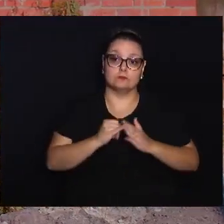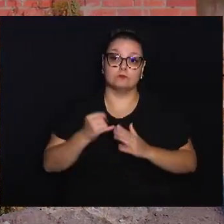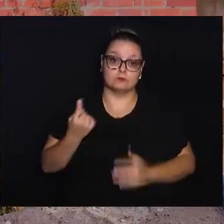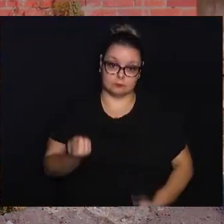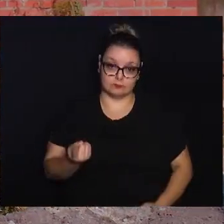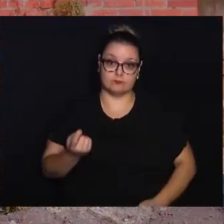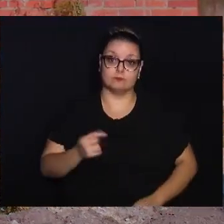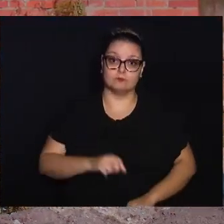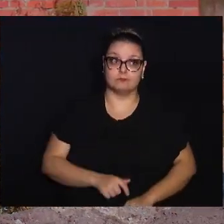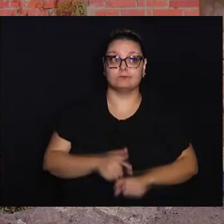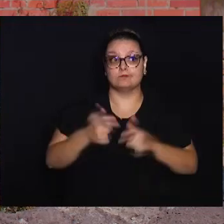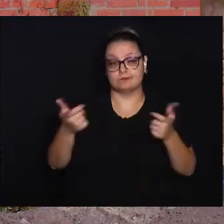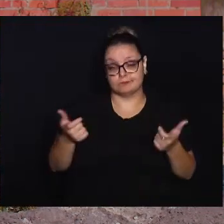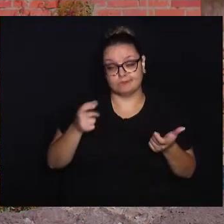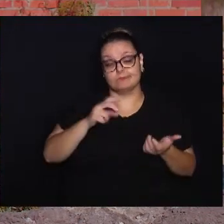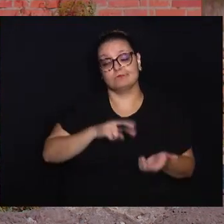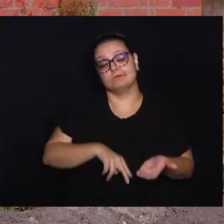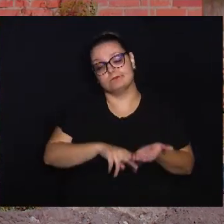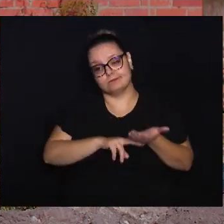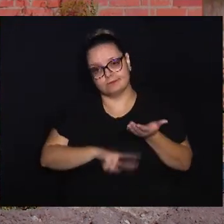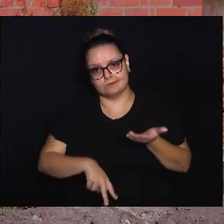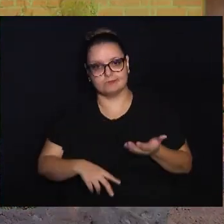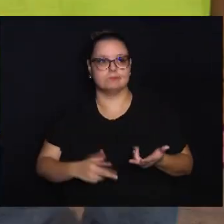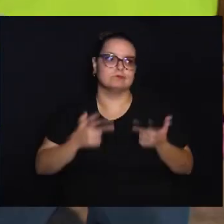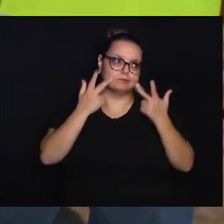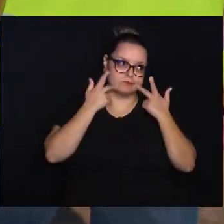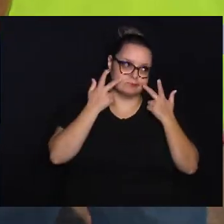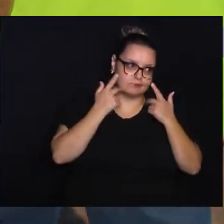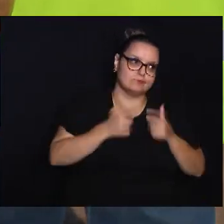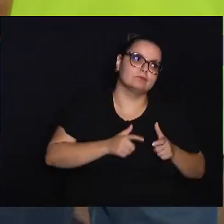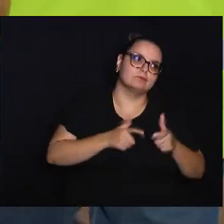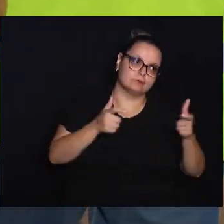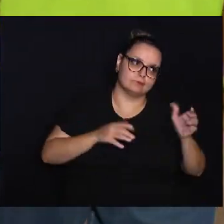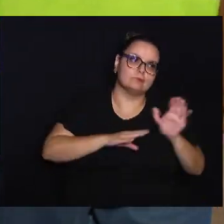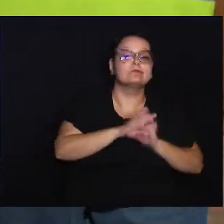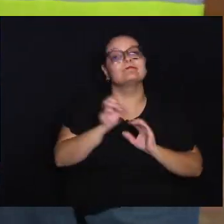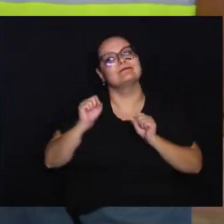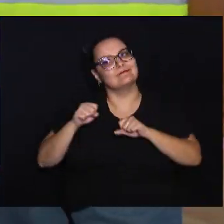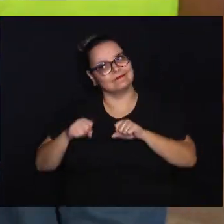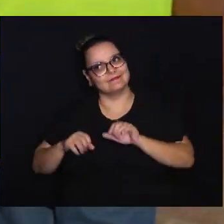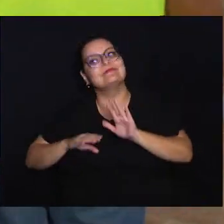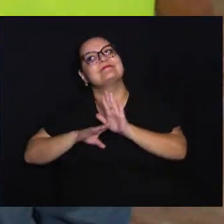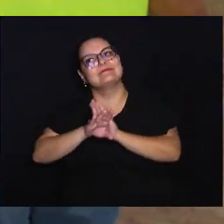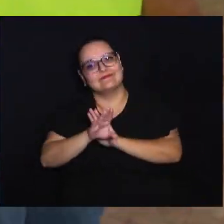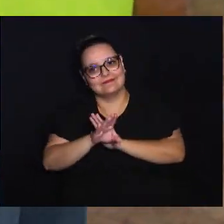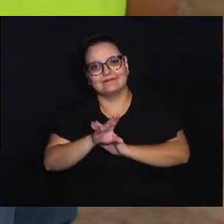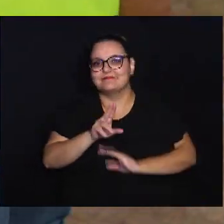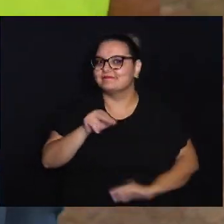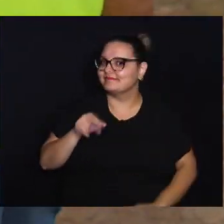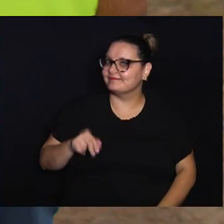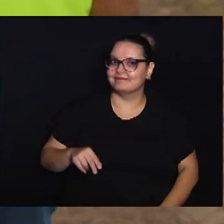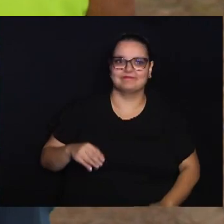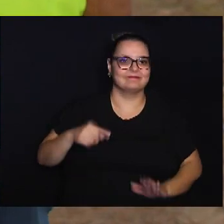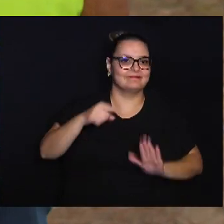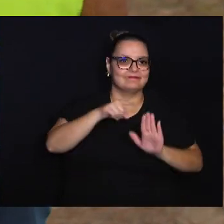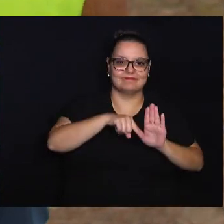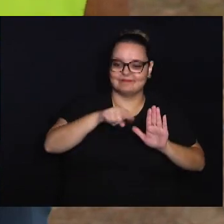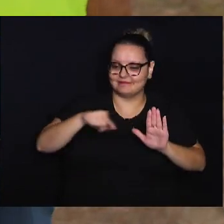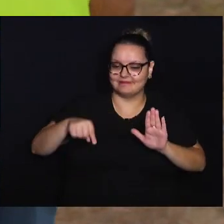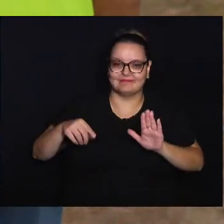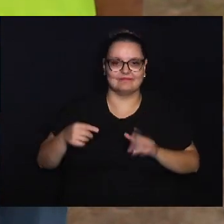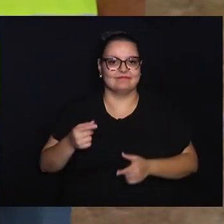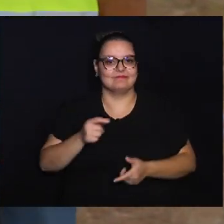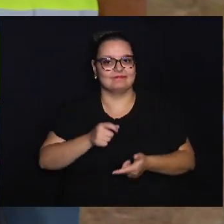imóvel, tá? Essa é uma das grandes desvantagens. E normalmente sempre aumenta, né? E sempre aumenta. Eu nunca vi esse